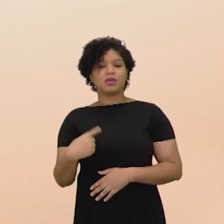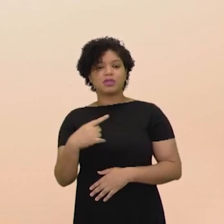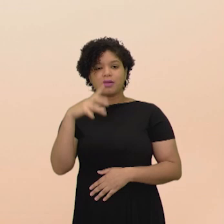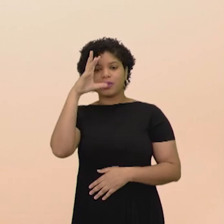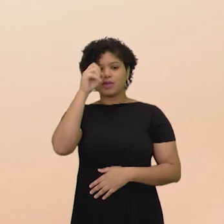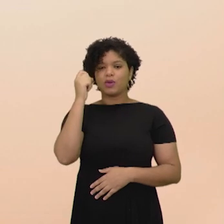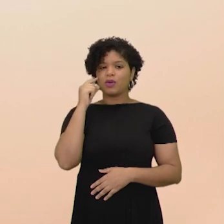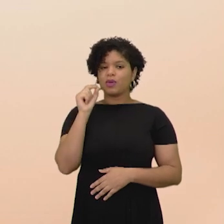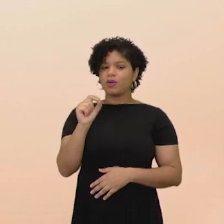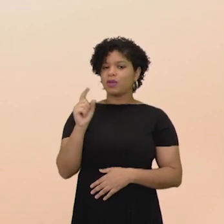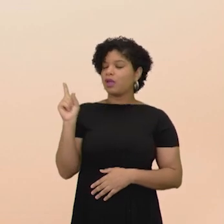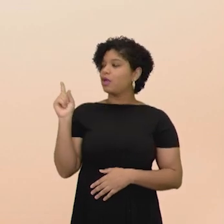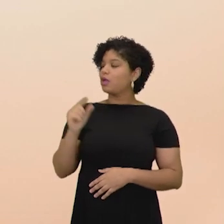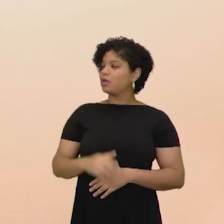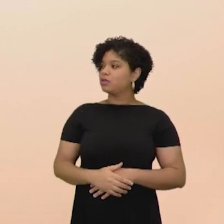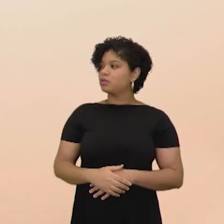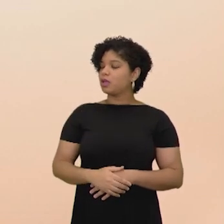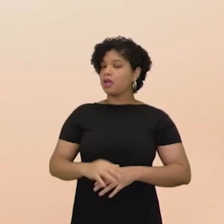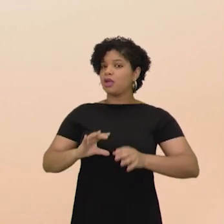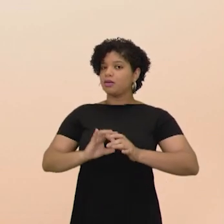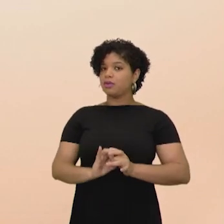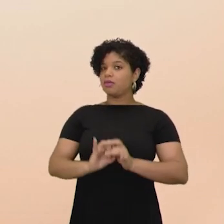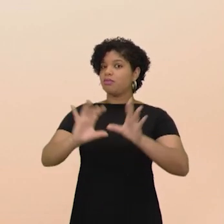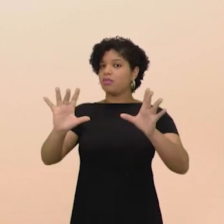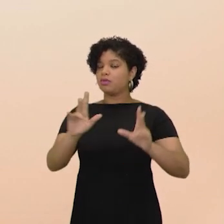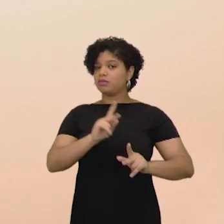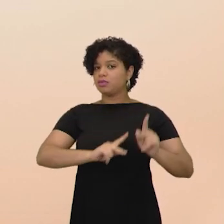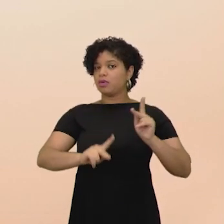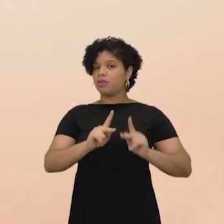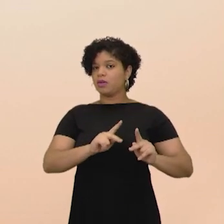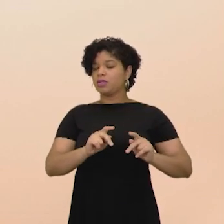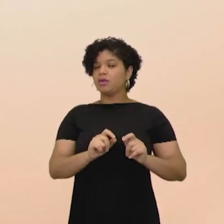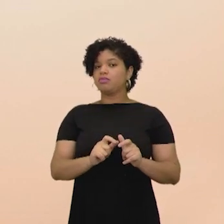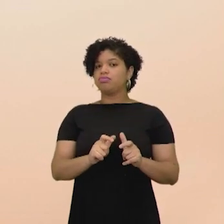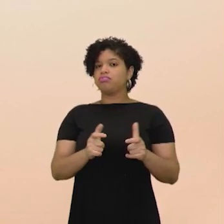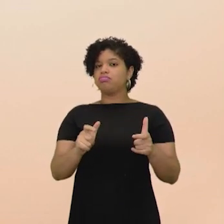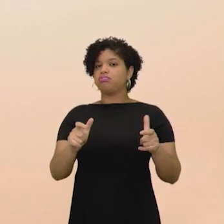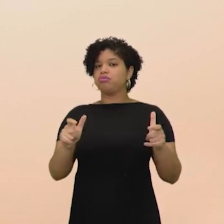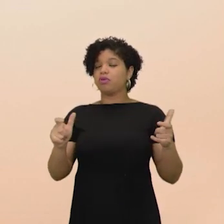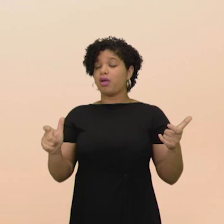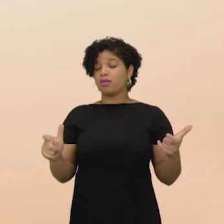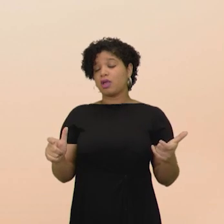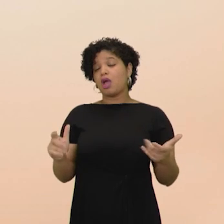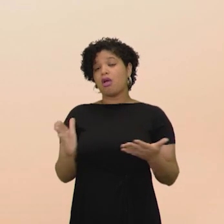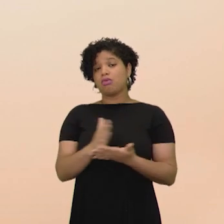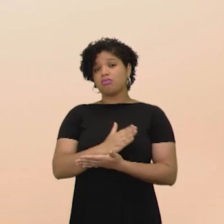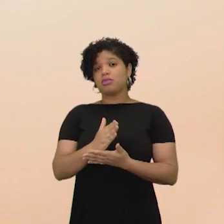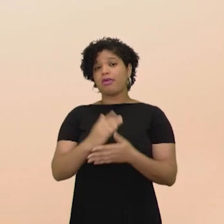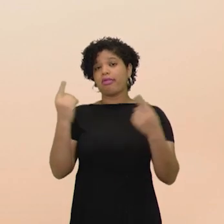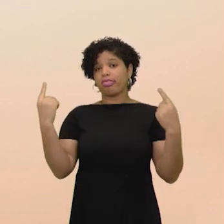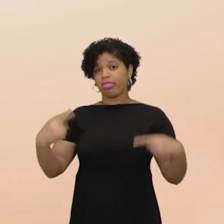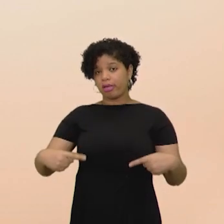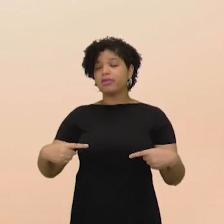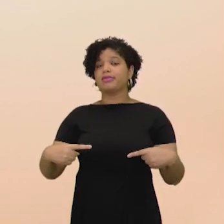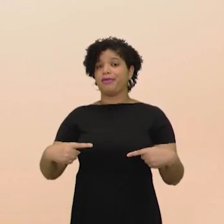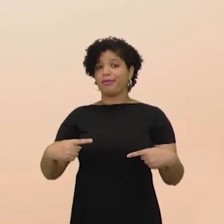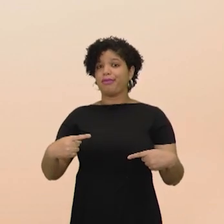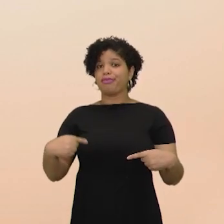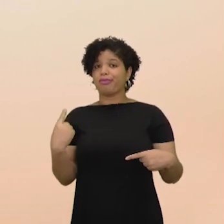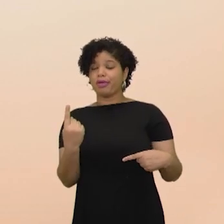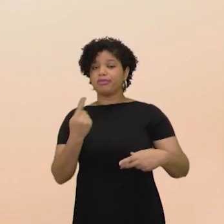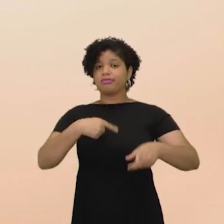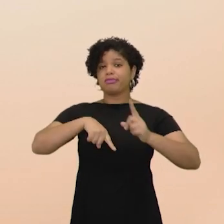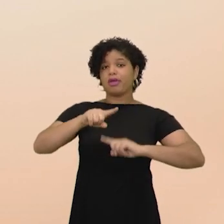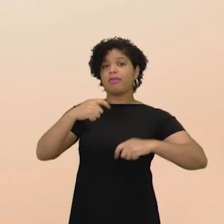a ampliação das liberdades civis e os desafios que ainda devem ser superados, principalmente em relação às